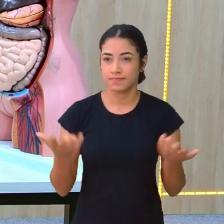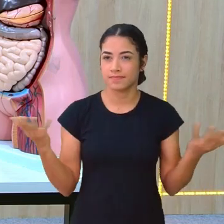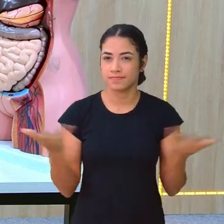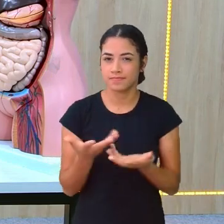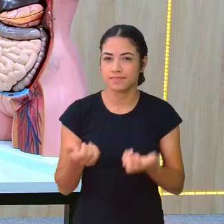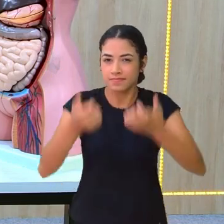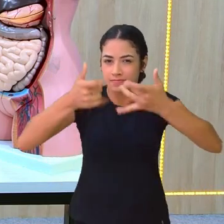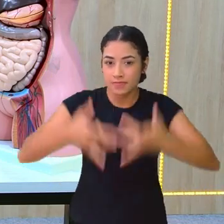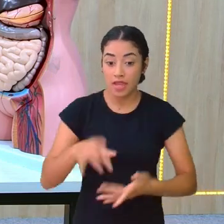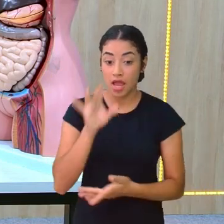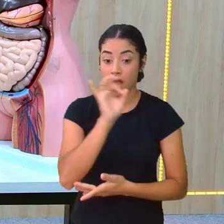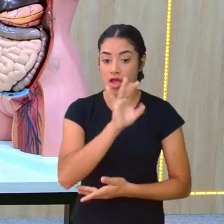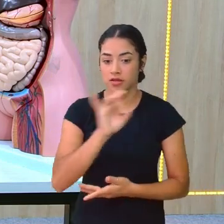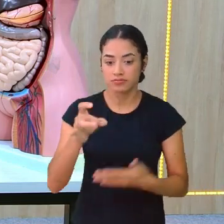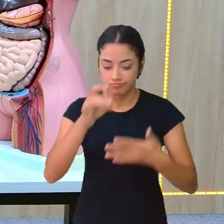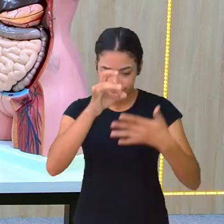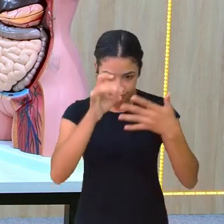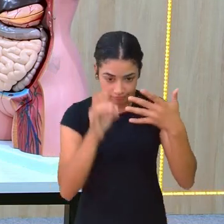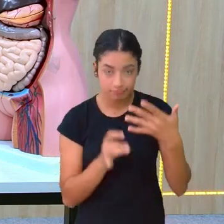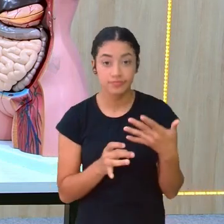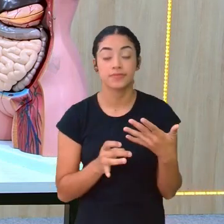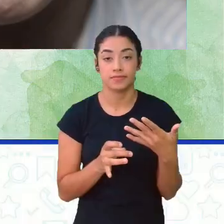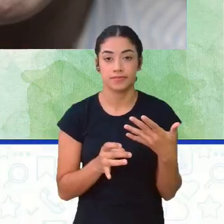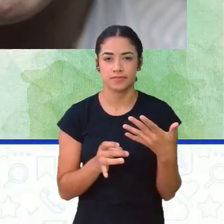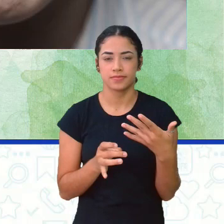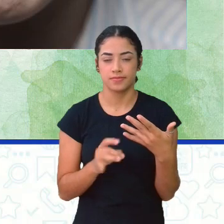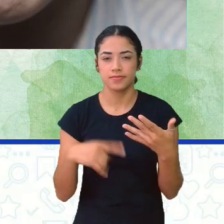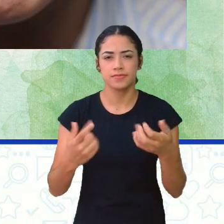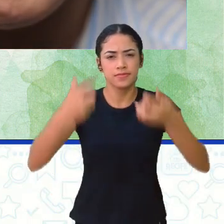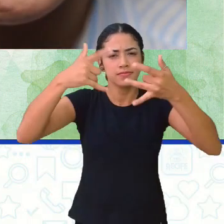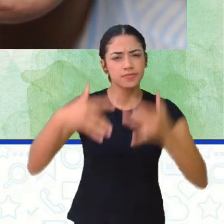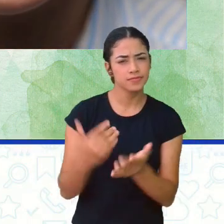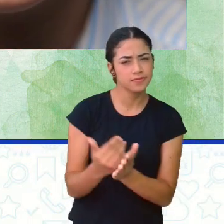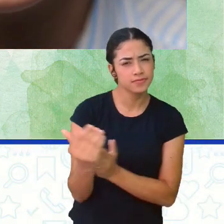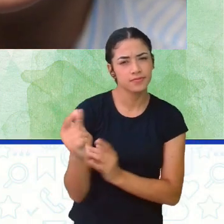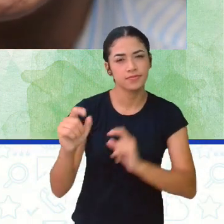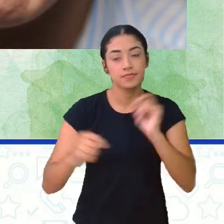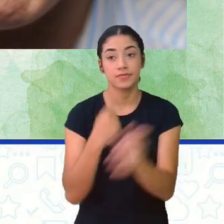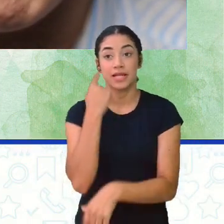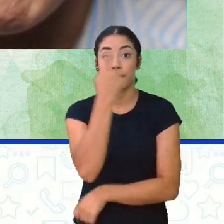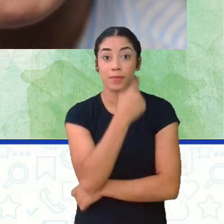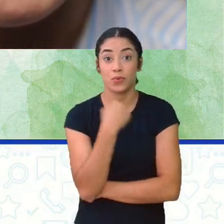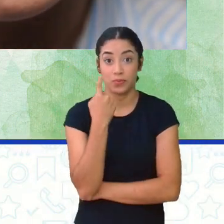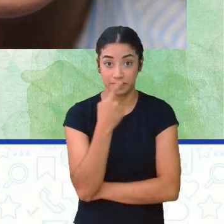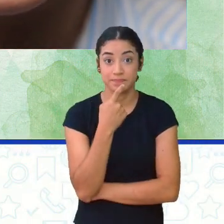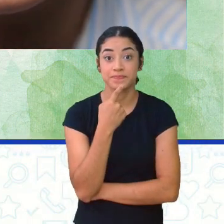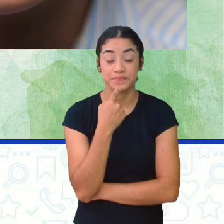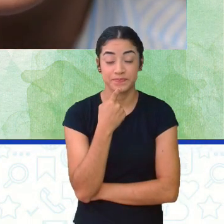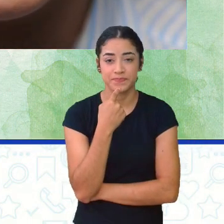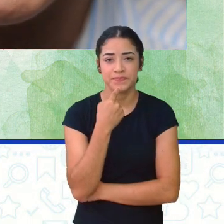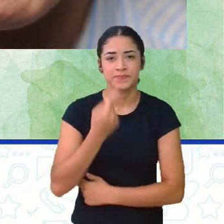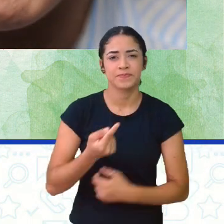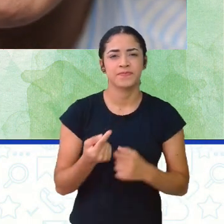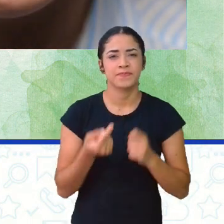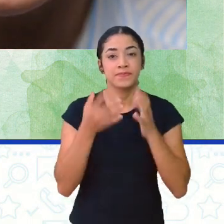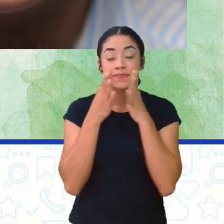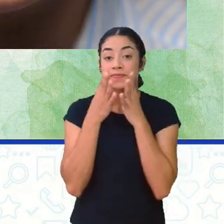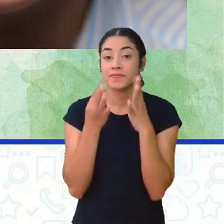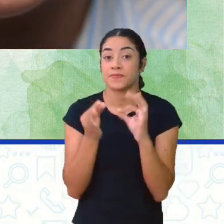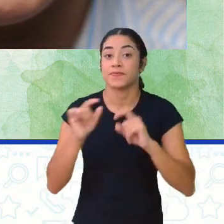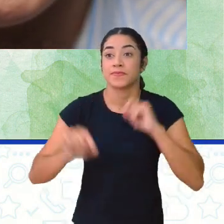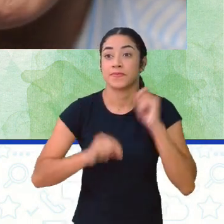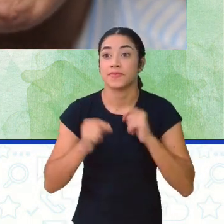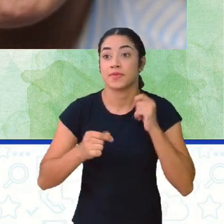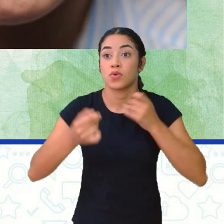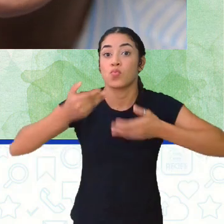de cada um desses, né? E aí a gente vai começar a falar aí da questão da boca. Falar da boca, eu vou chamar a atenção no